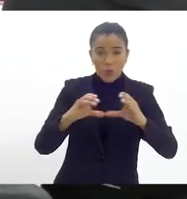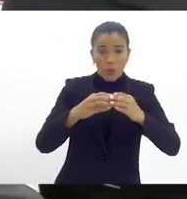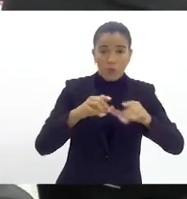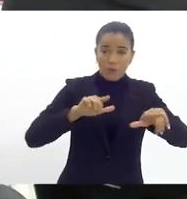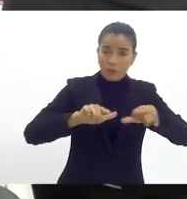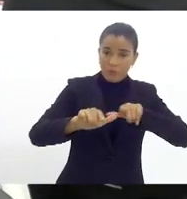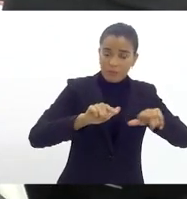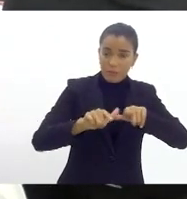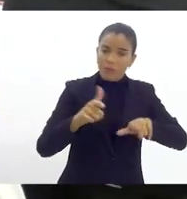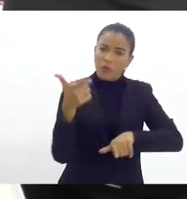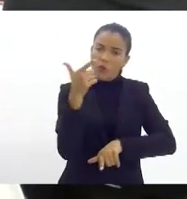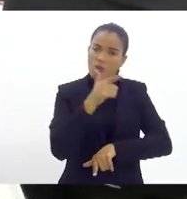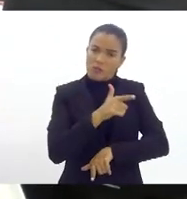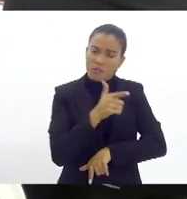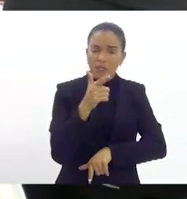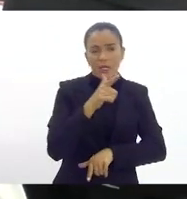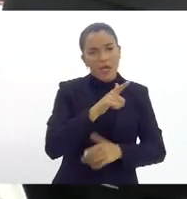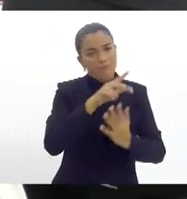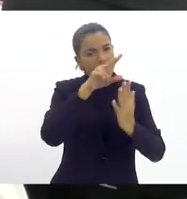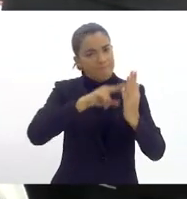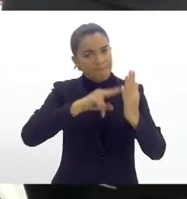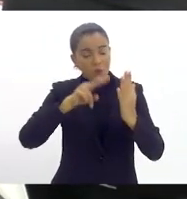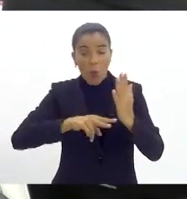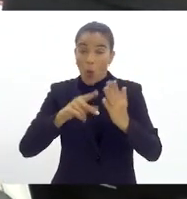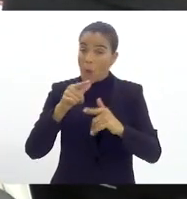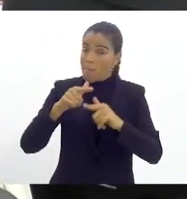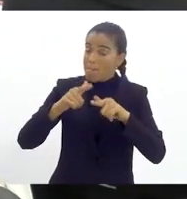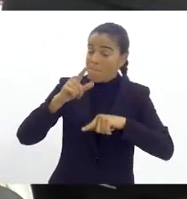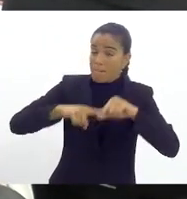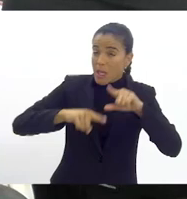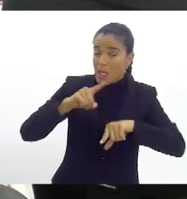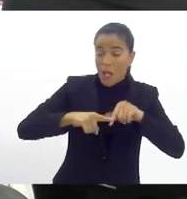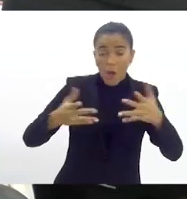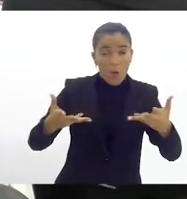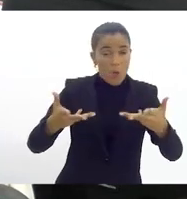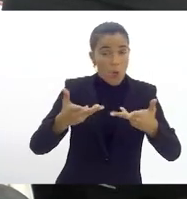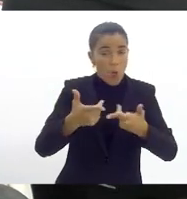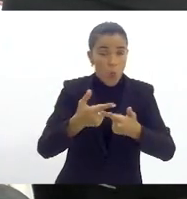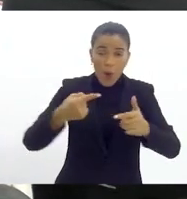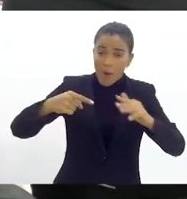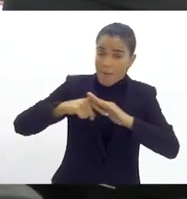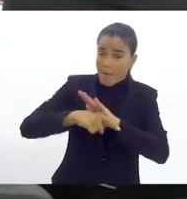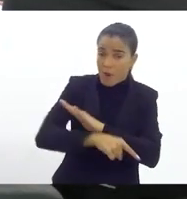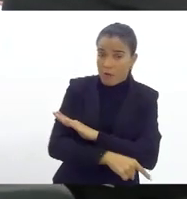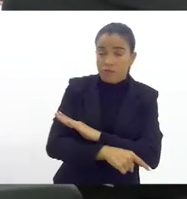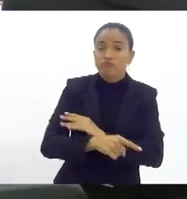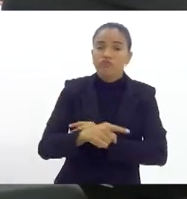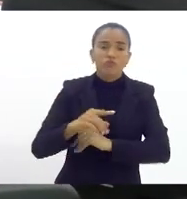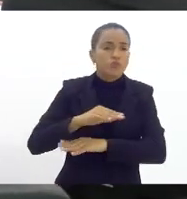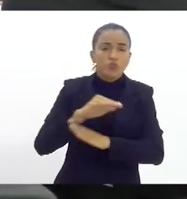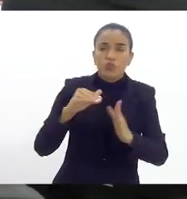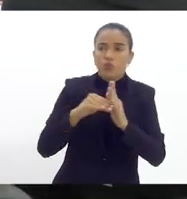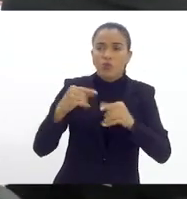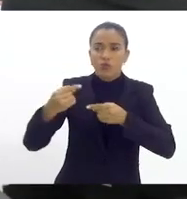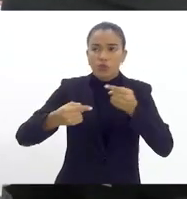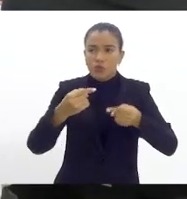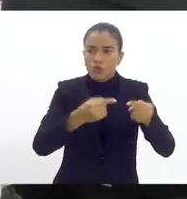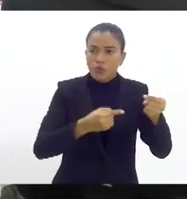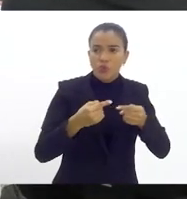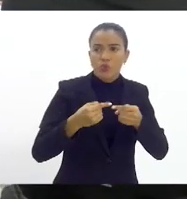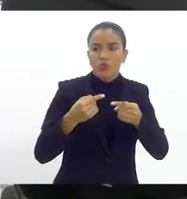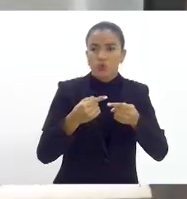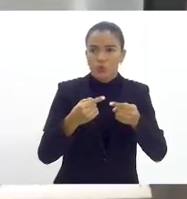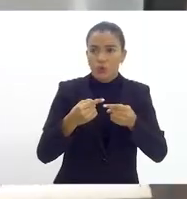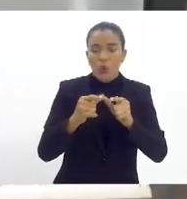trabalho para que nós possamos ter acesso material é denso e tenha certeza que ele aponta tudo aquilo que a gente tem cutido aqui nas suas causas